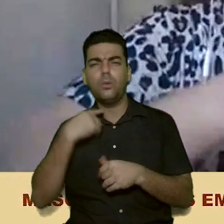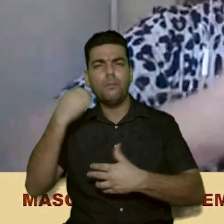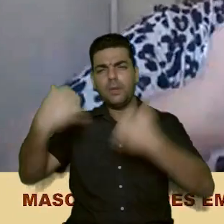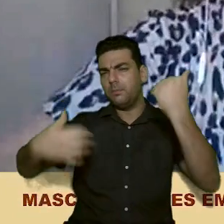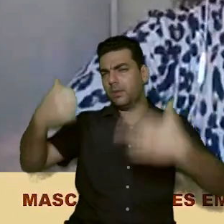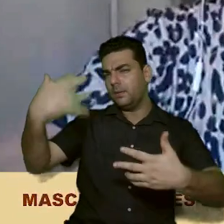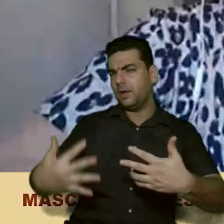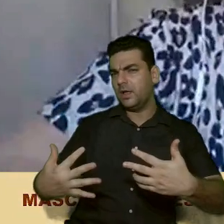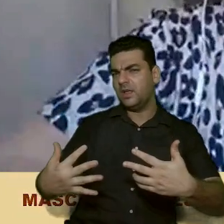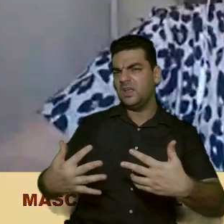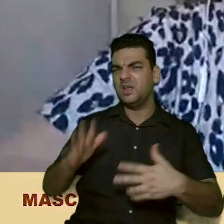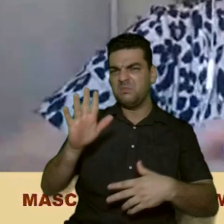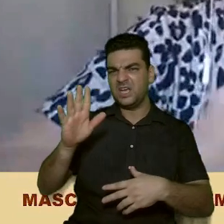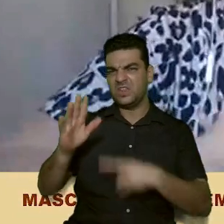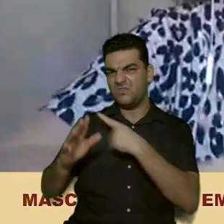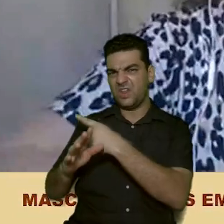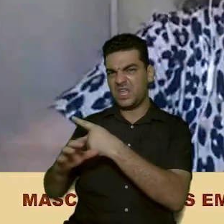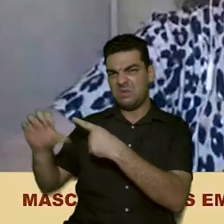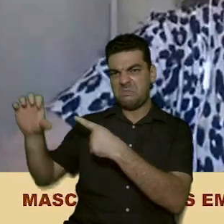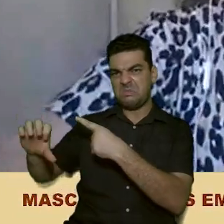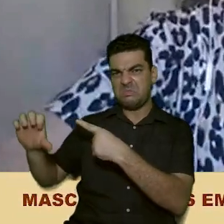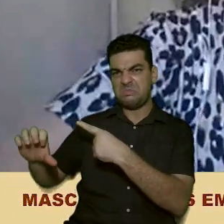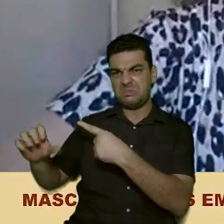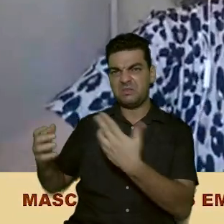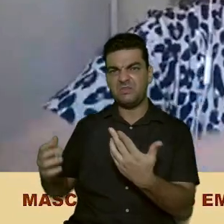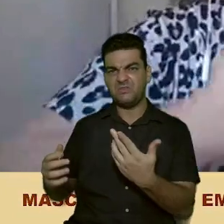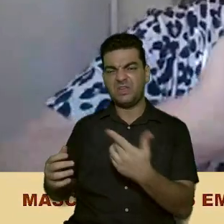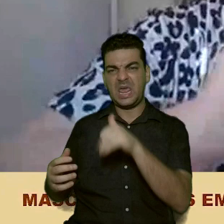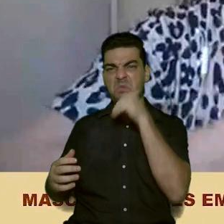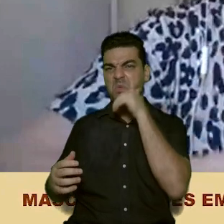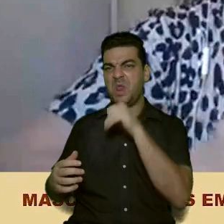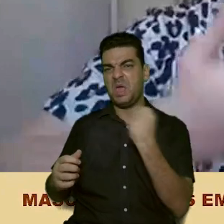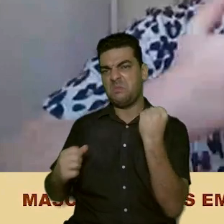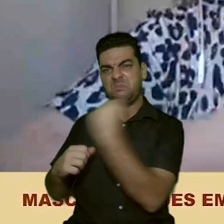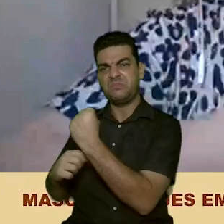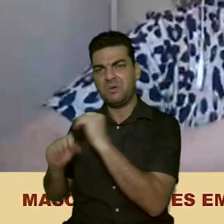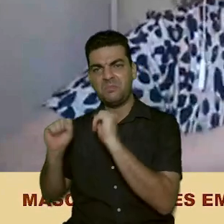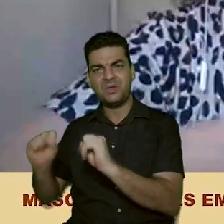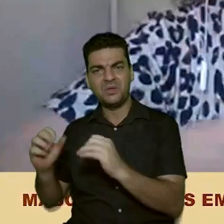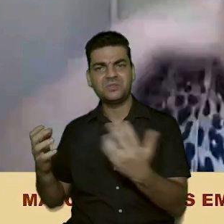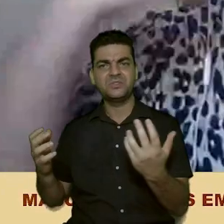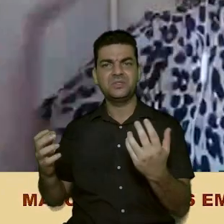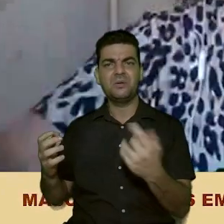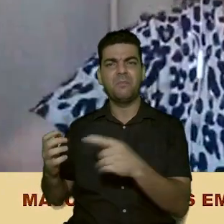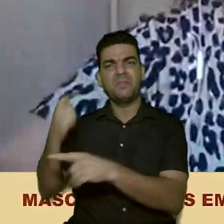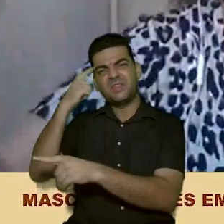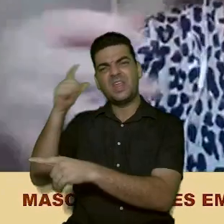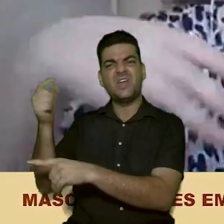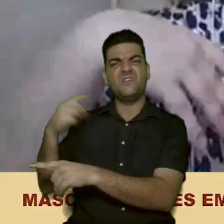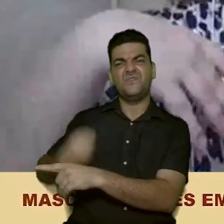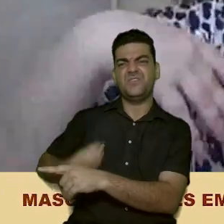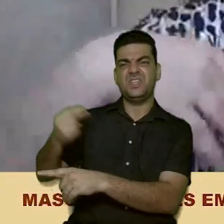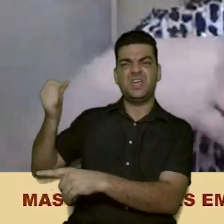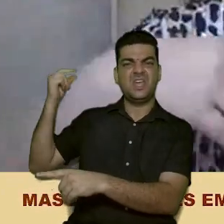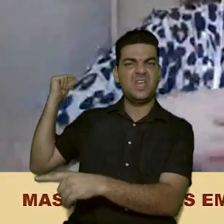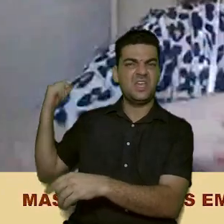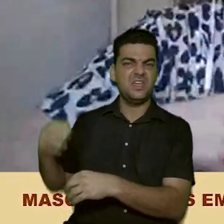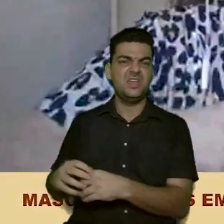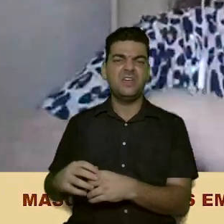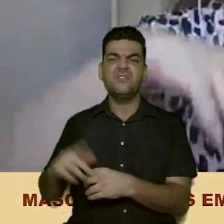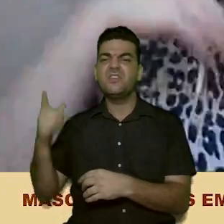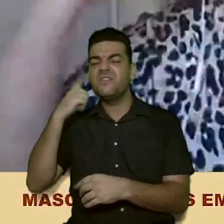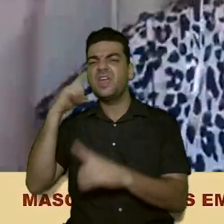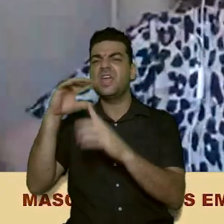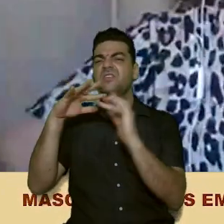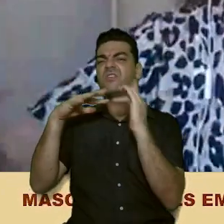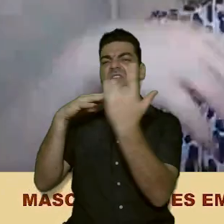eu deslegitimar a existência daquela mulher, eu buscar o passado dela, dizer quais são as fotos que ela postava nas redes